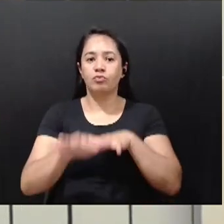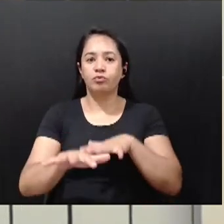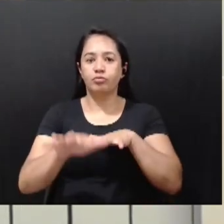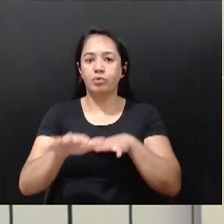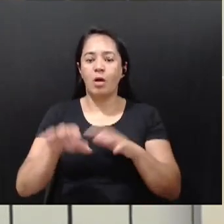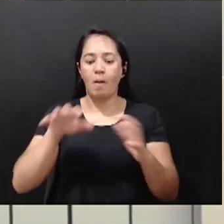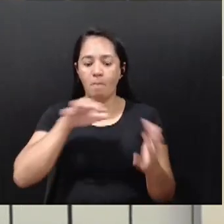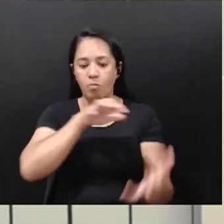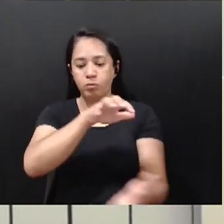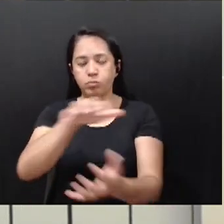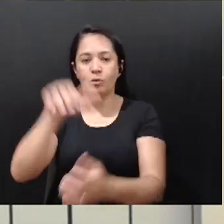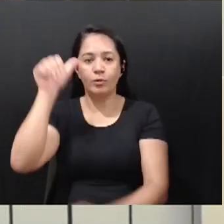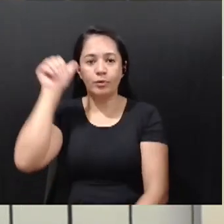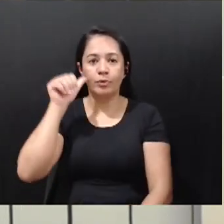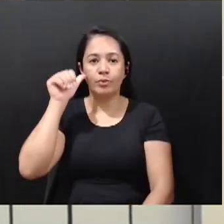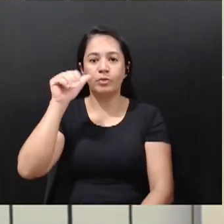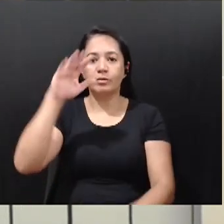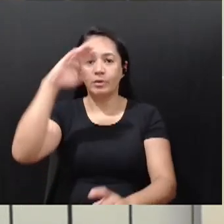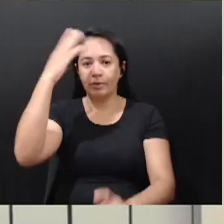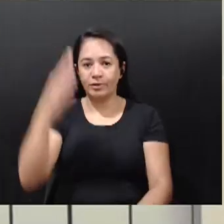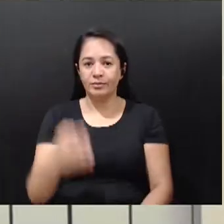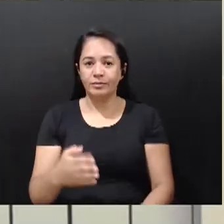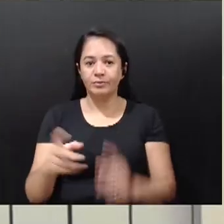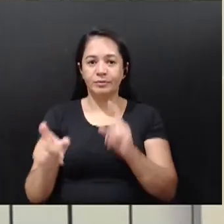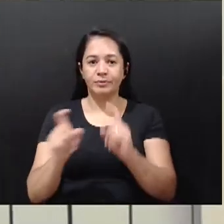foi homenageada em reunião solene.